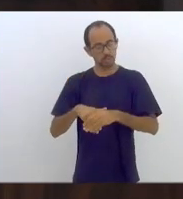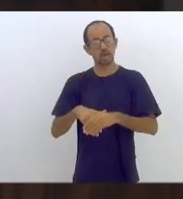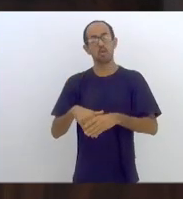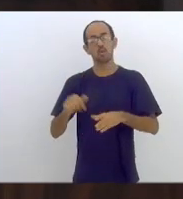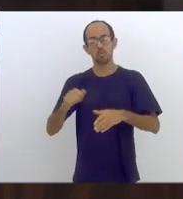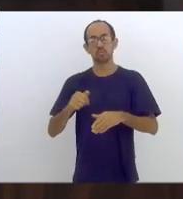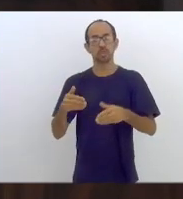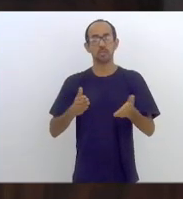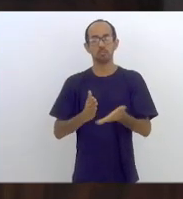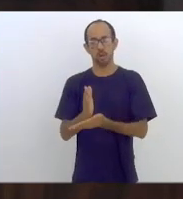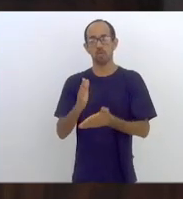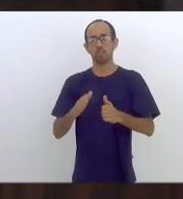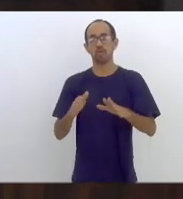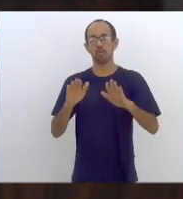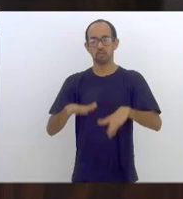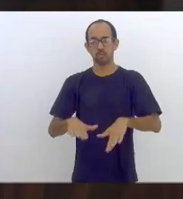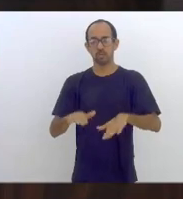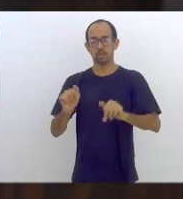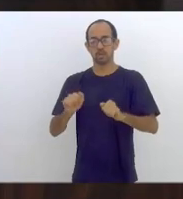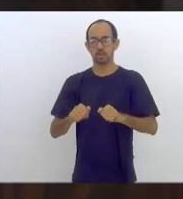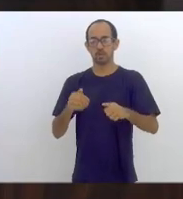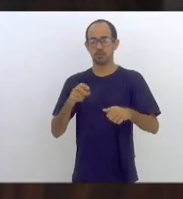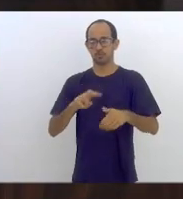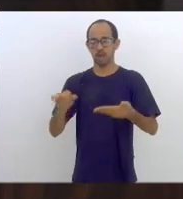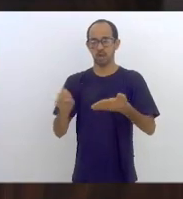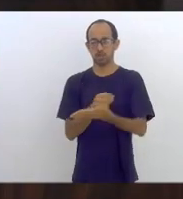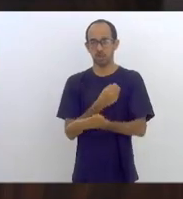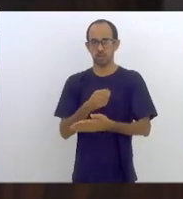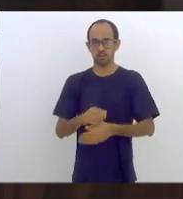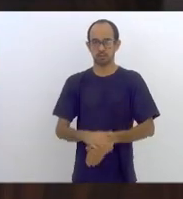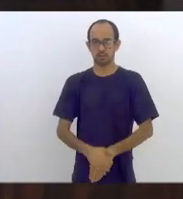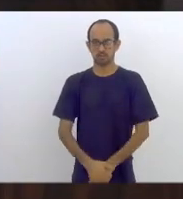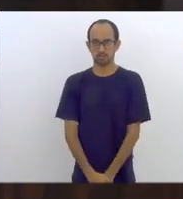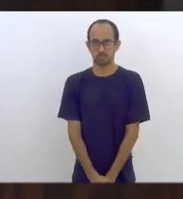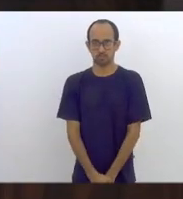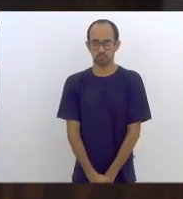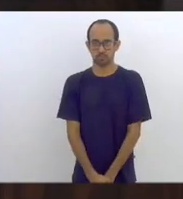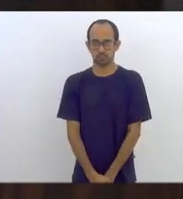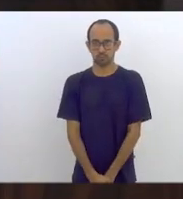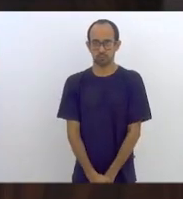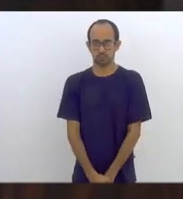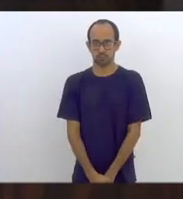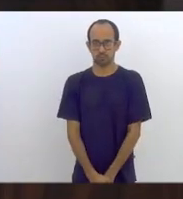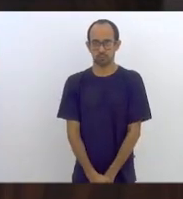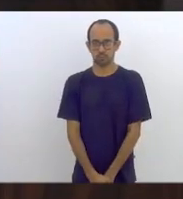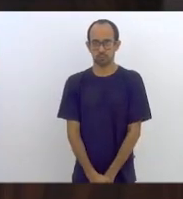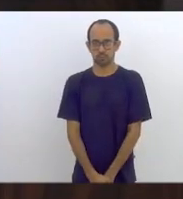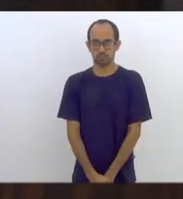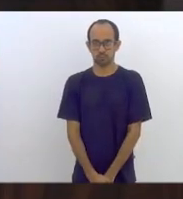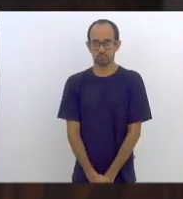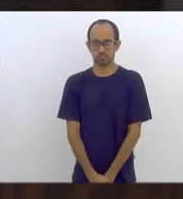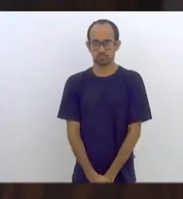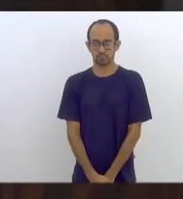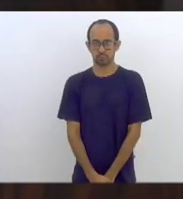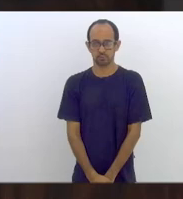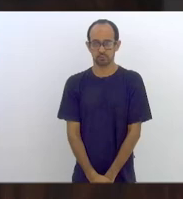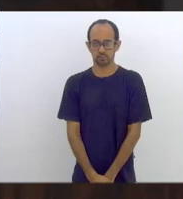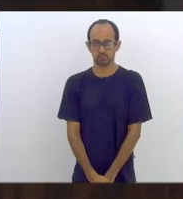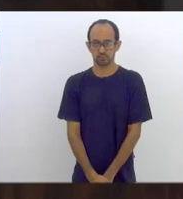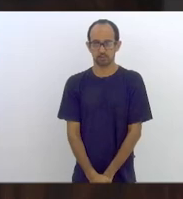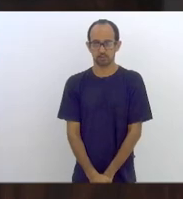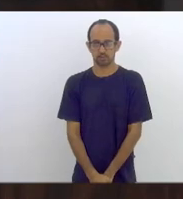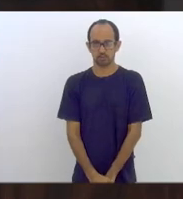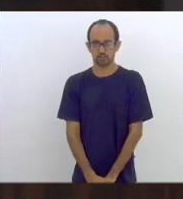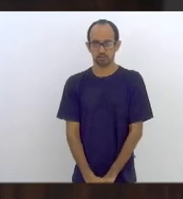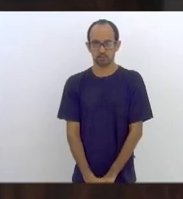senhores que aprovam permaneças Como estão aprovados vai autógrafo né 91 não não não não